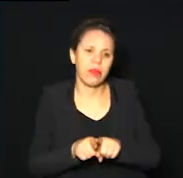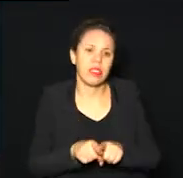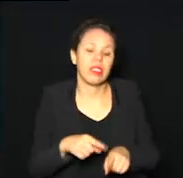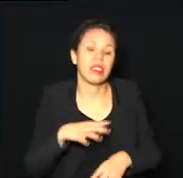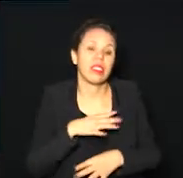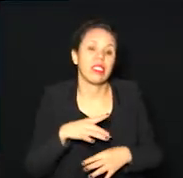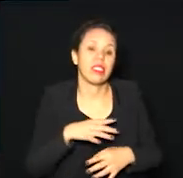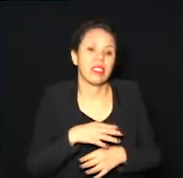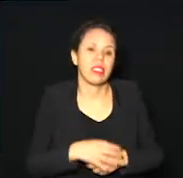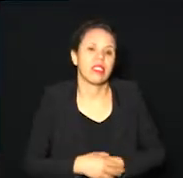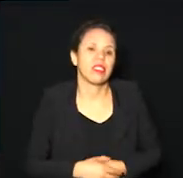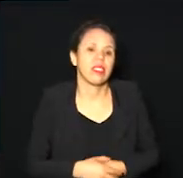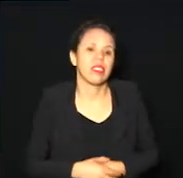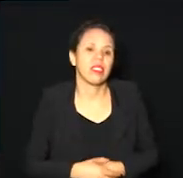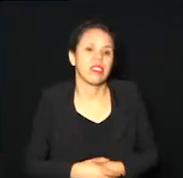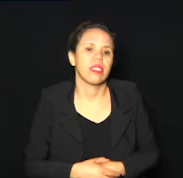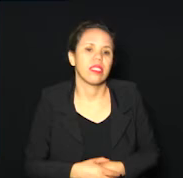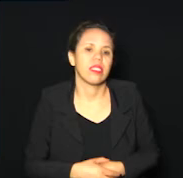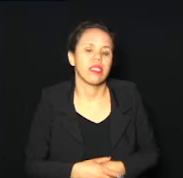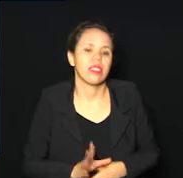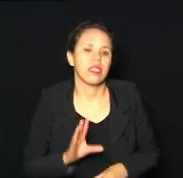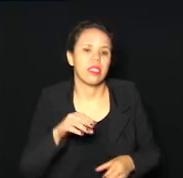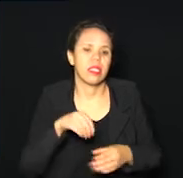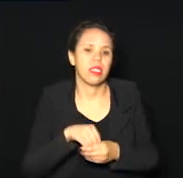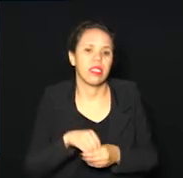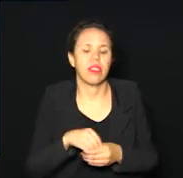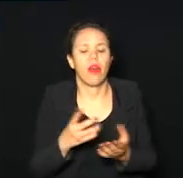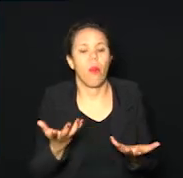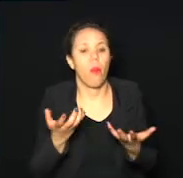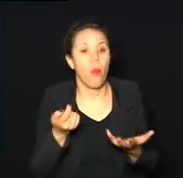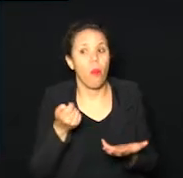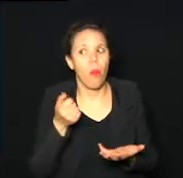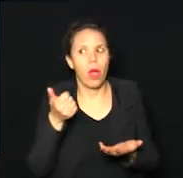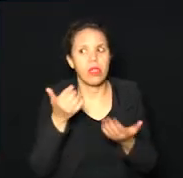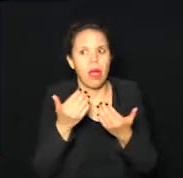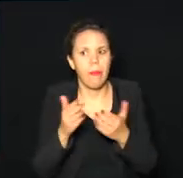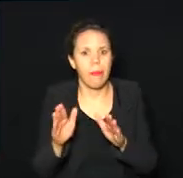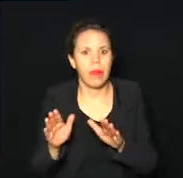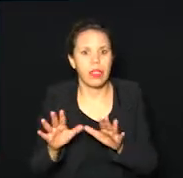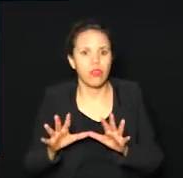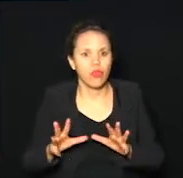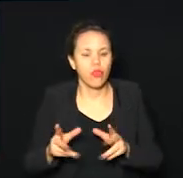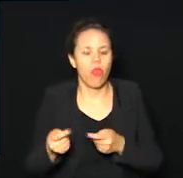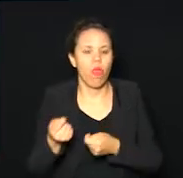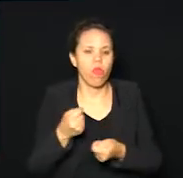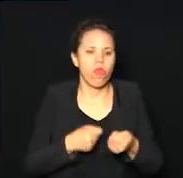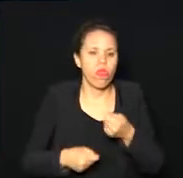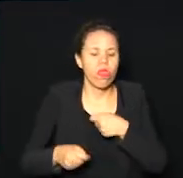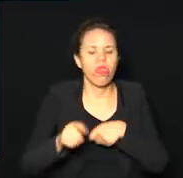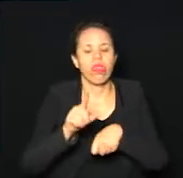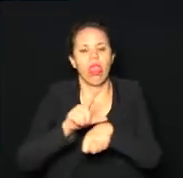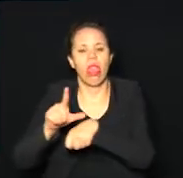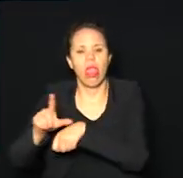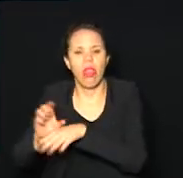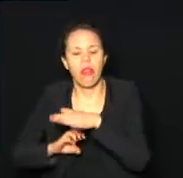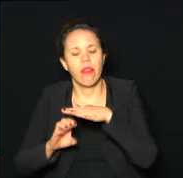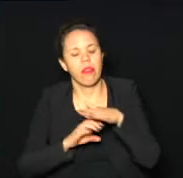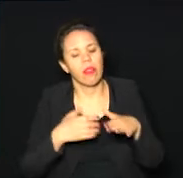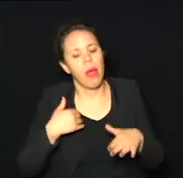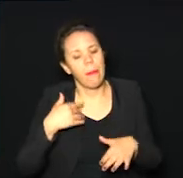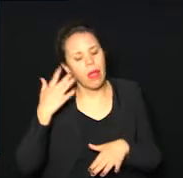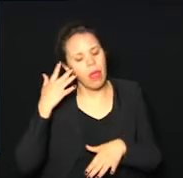cidades que estavam na lógica de abrir o mercado, abrir a economia, que, na minha